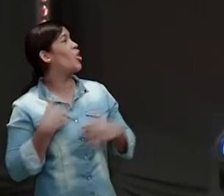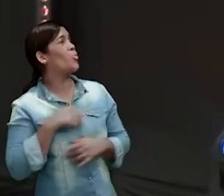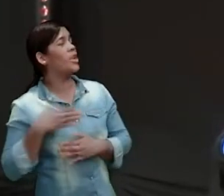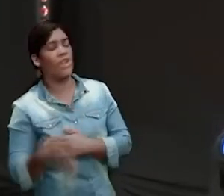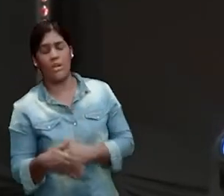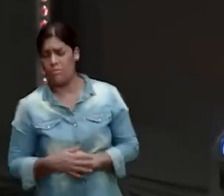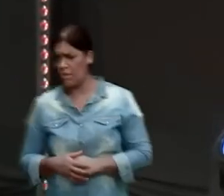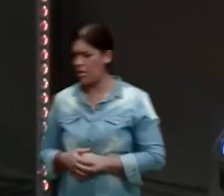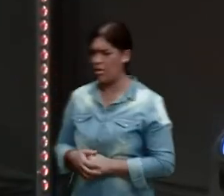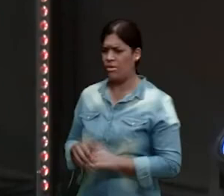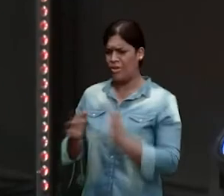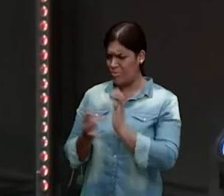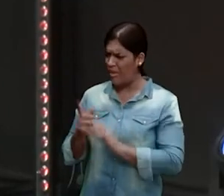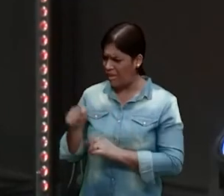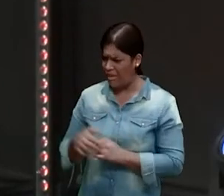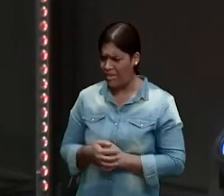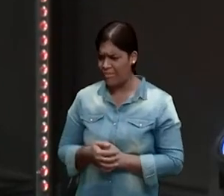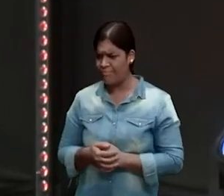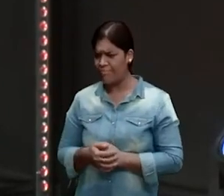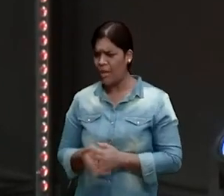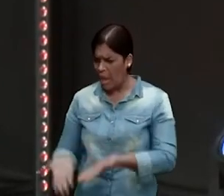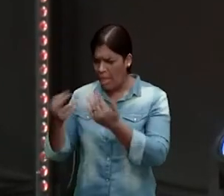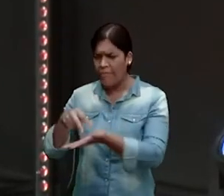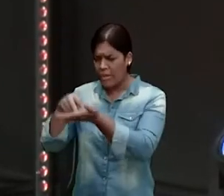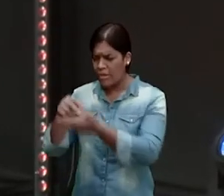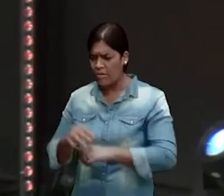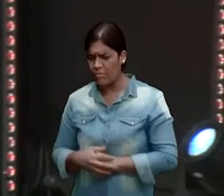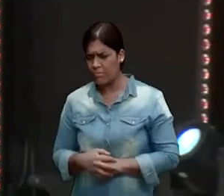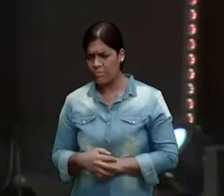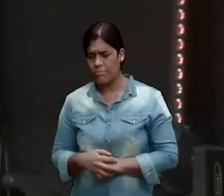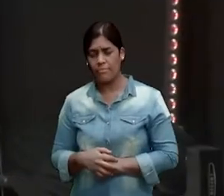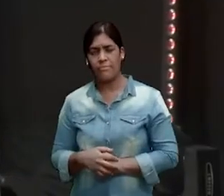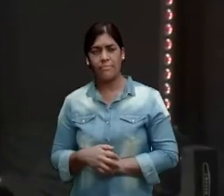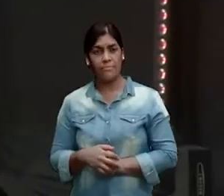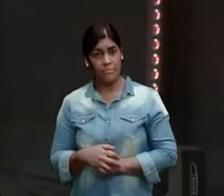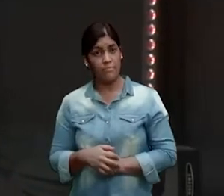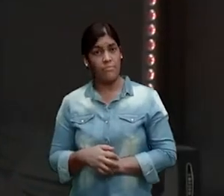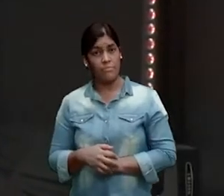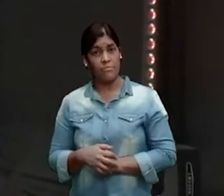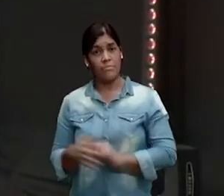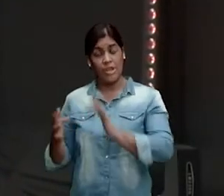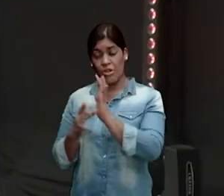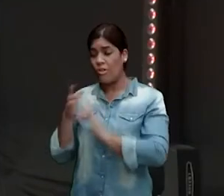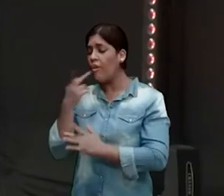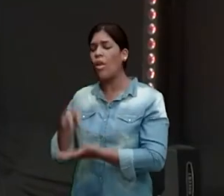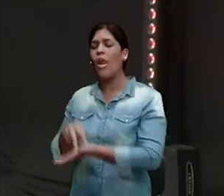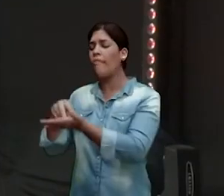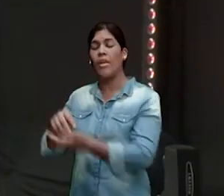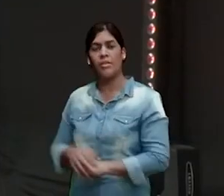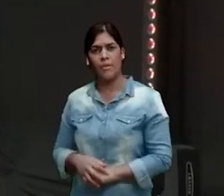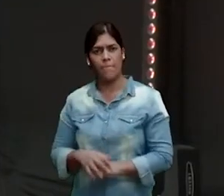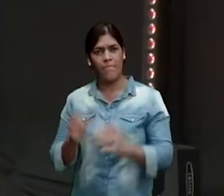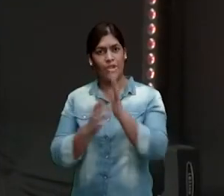seguinte levanta E aí a Jesus É verdade quando a